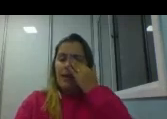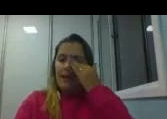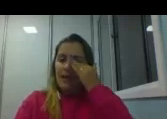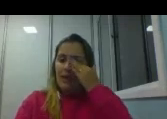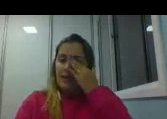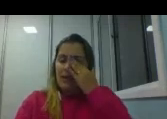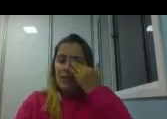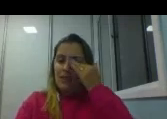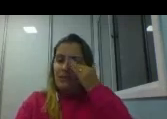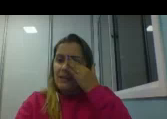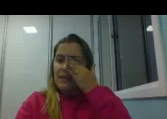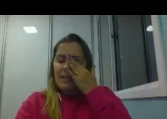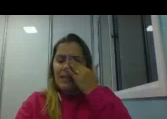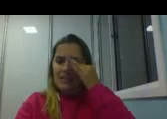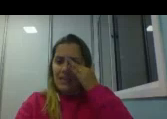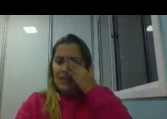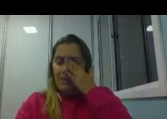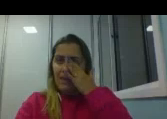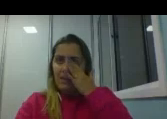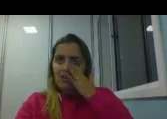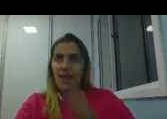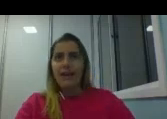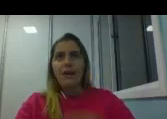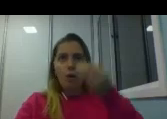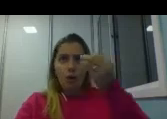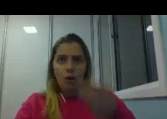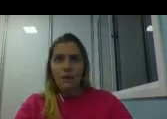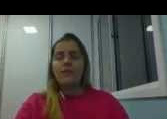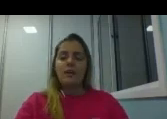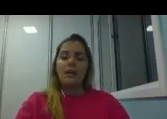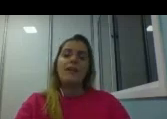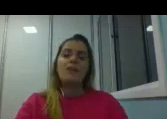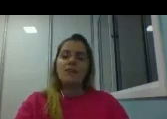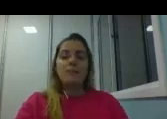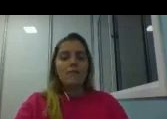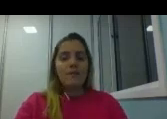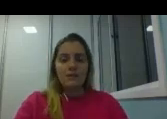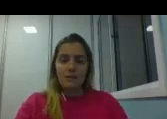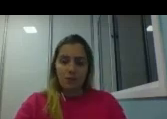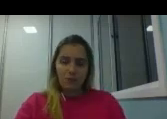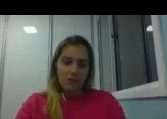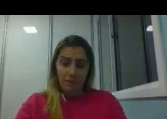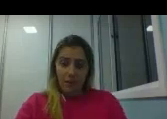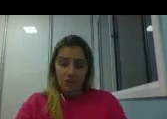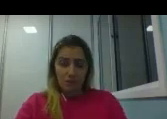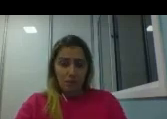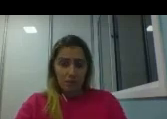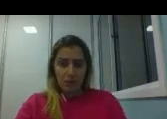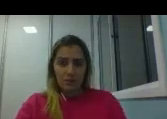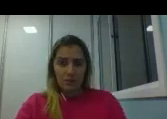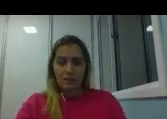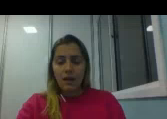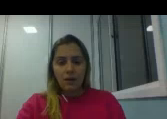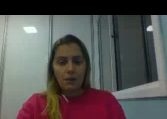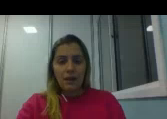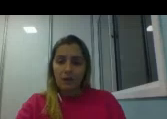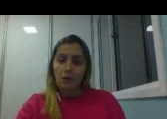né? Não significa que necessariamente ela obrigatoriamente também vai desenvolver diabetes tipo